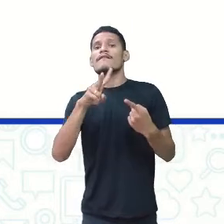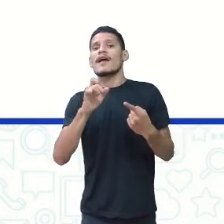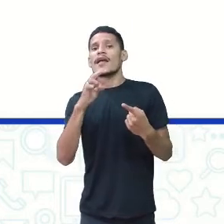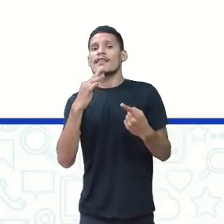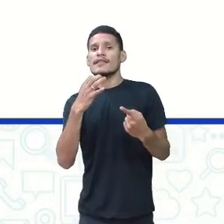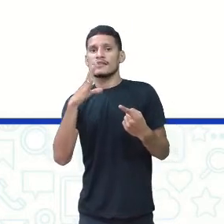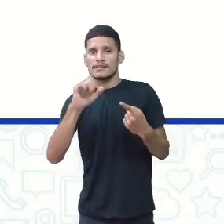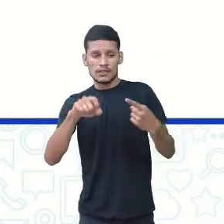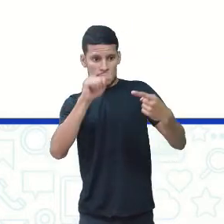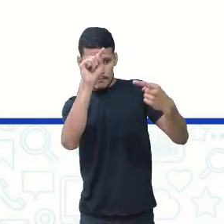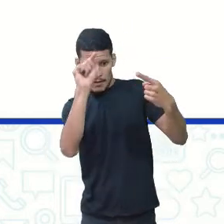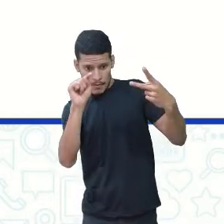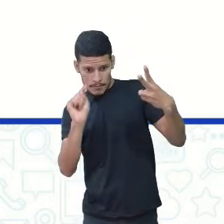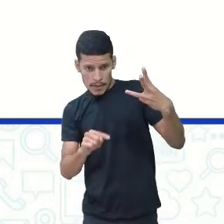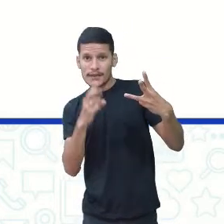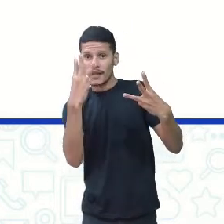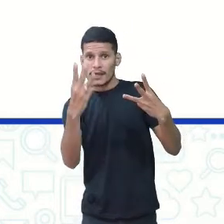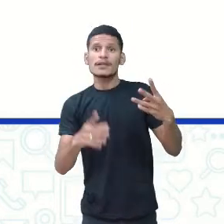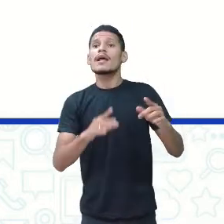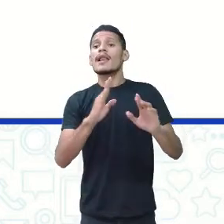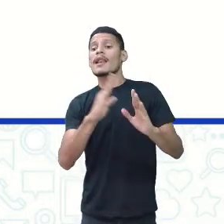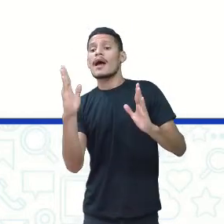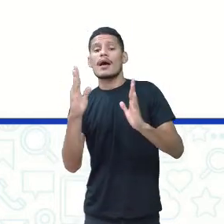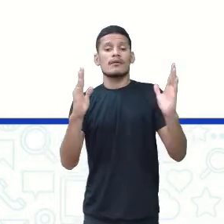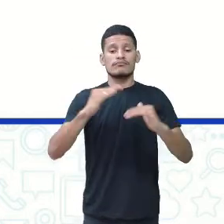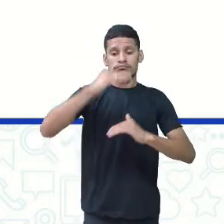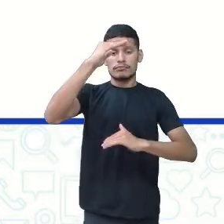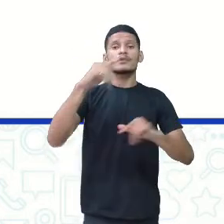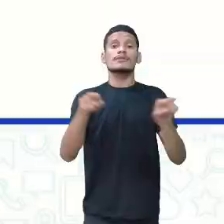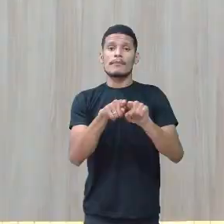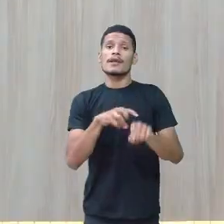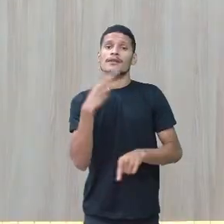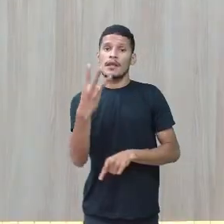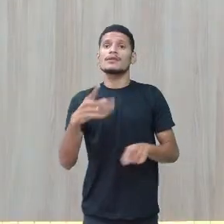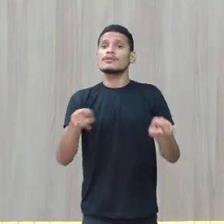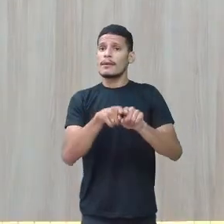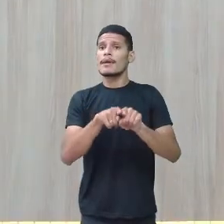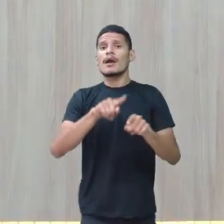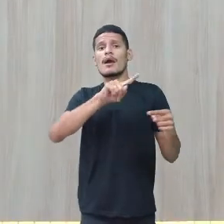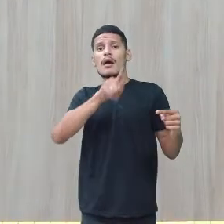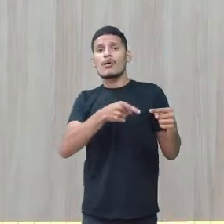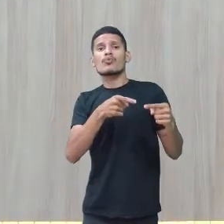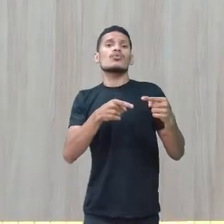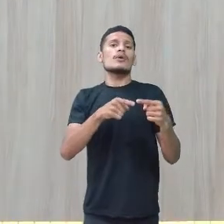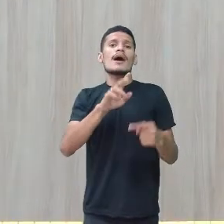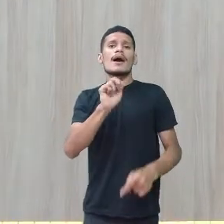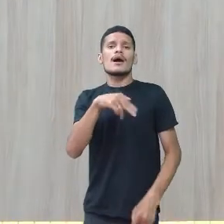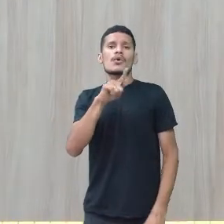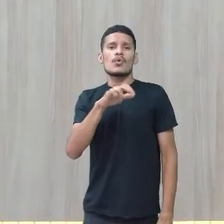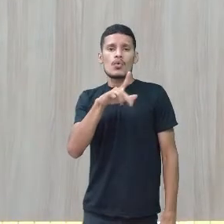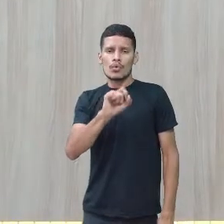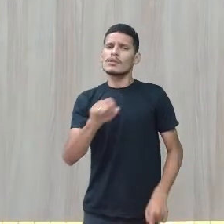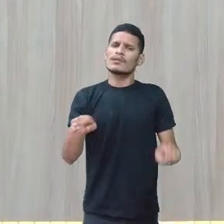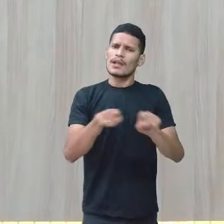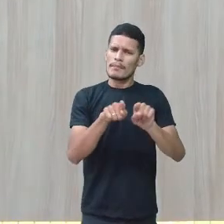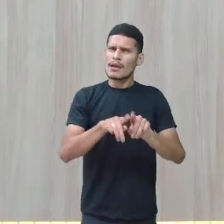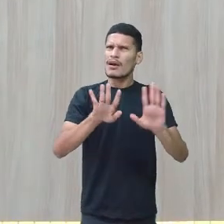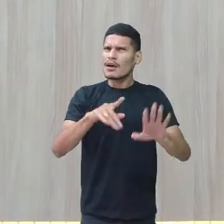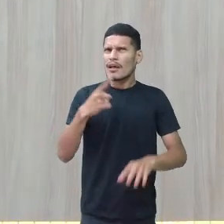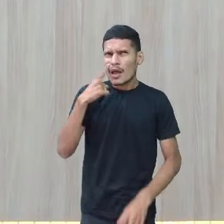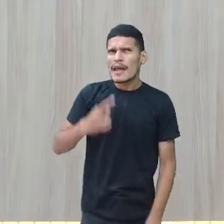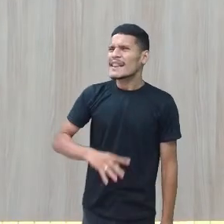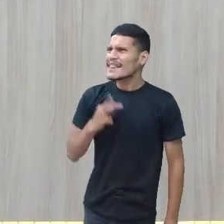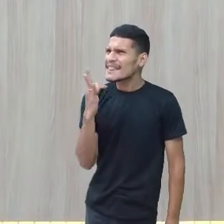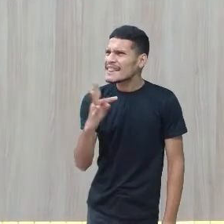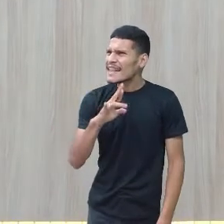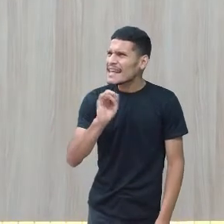3, a quantidade de lados também são 3 e a quantidade de ângulos internos também são 3. Então, peraí. Triângulo.